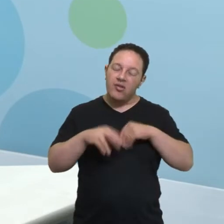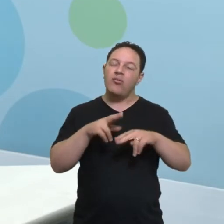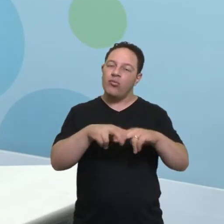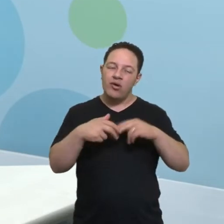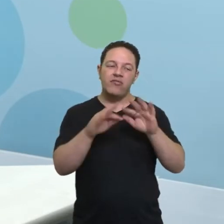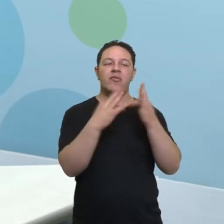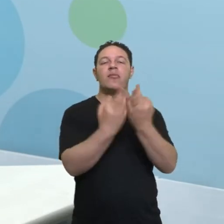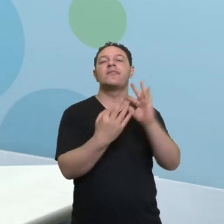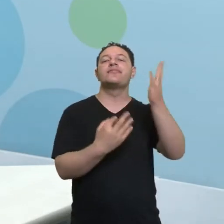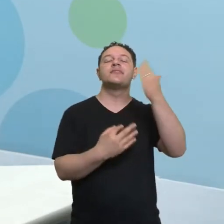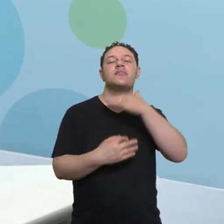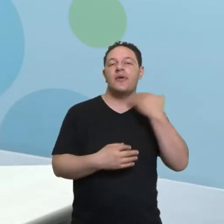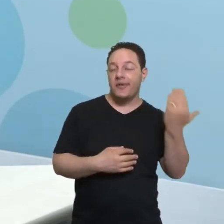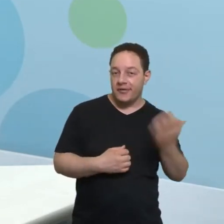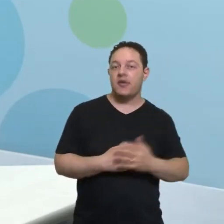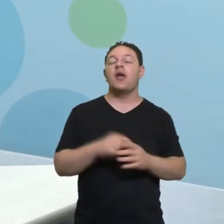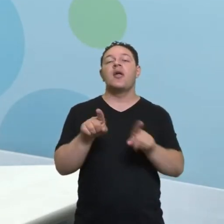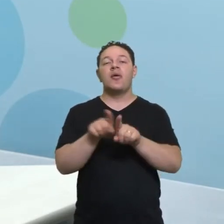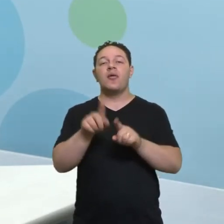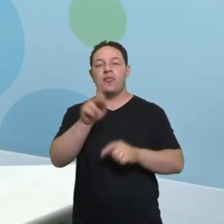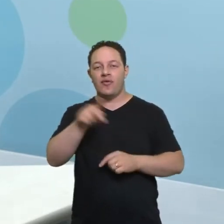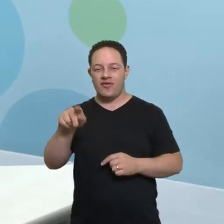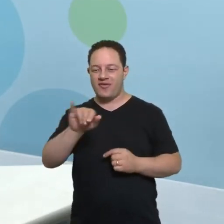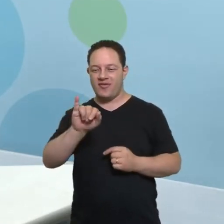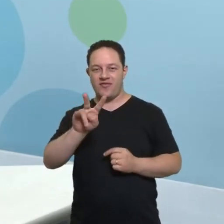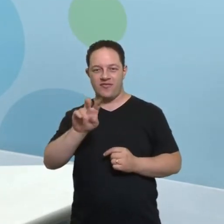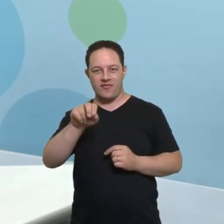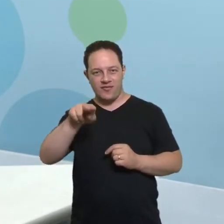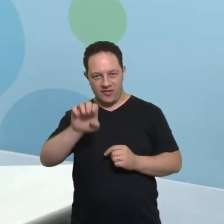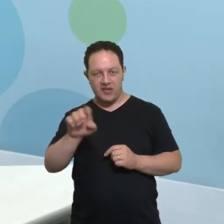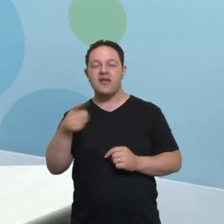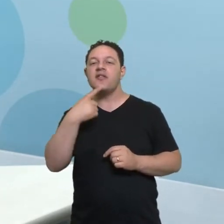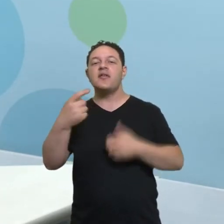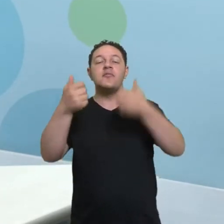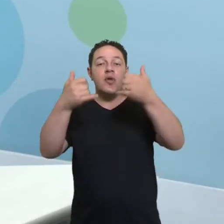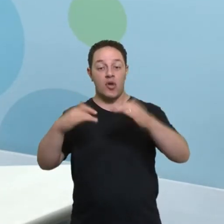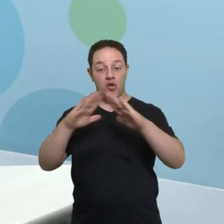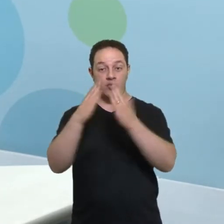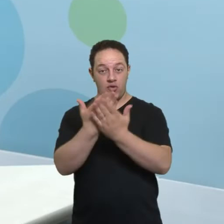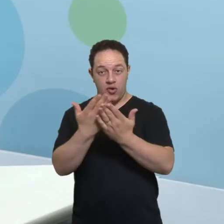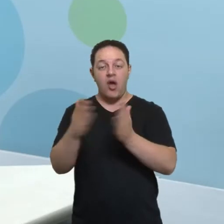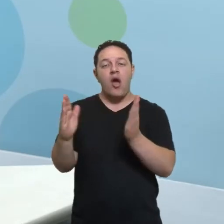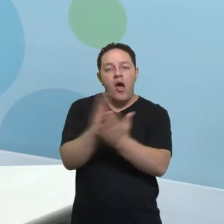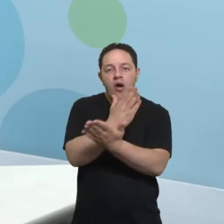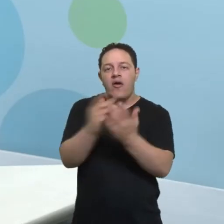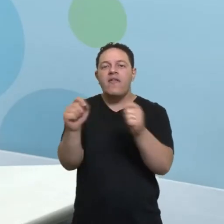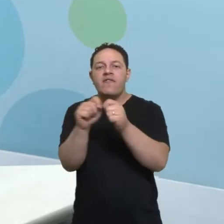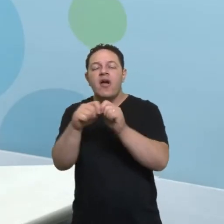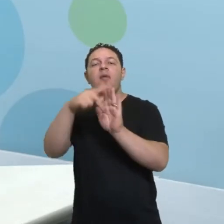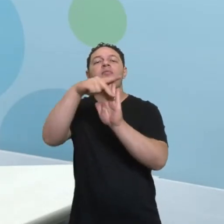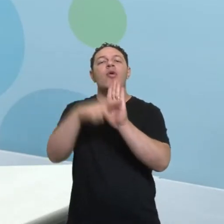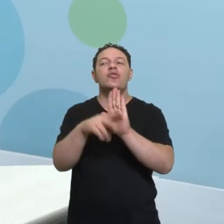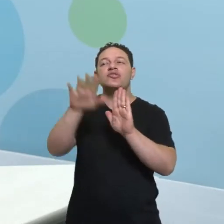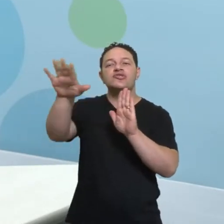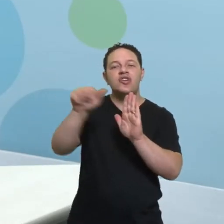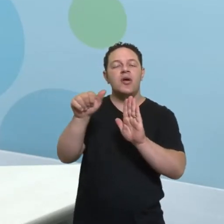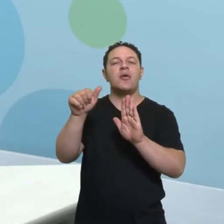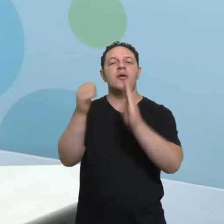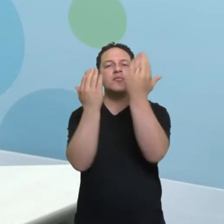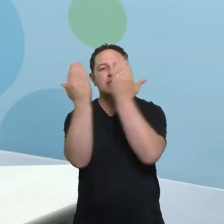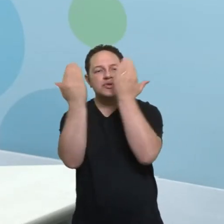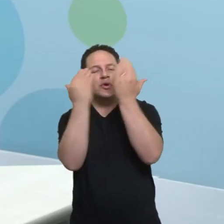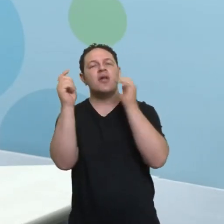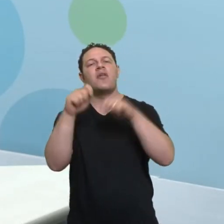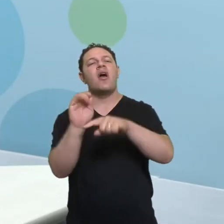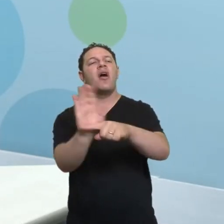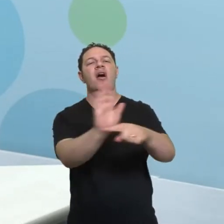disso a professora Ivone comentou que na escola teve alguns projetos com psicólogas na escola para